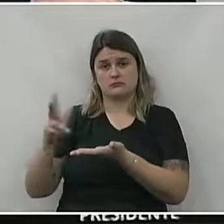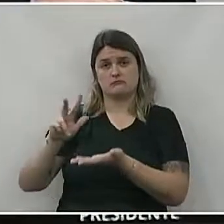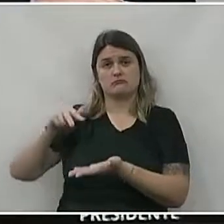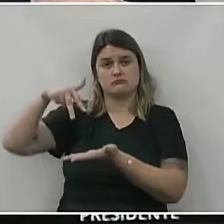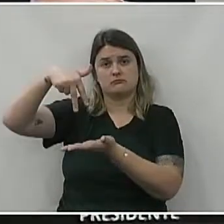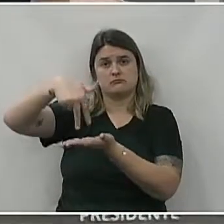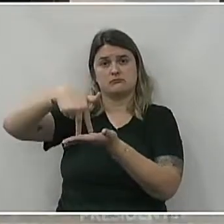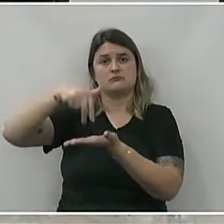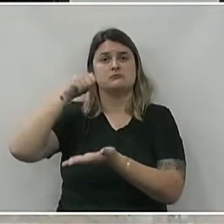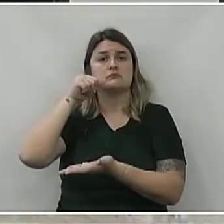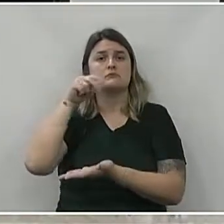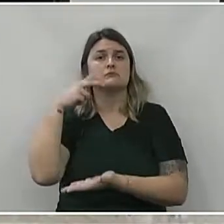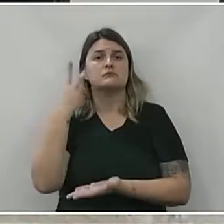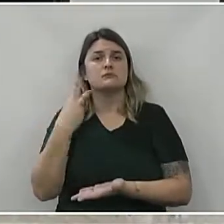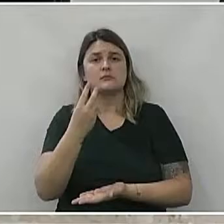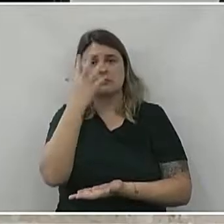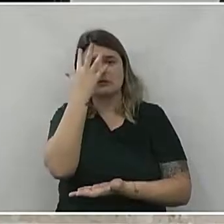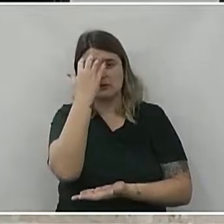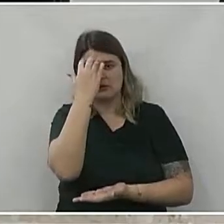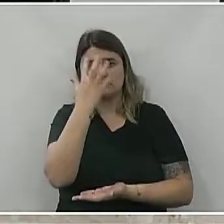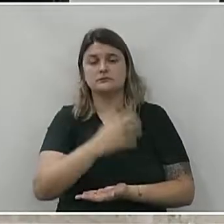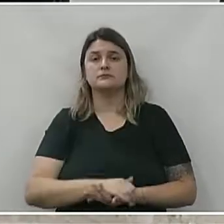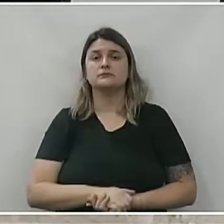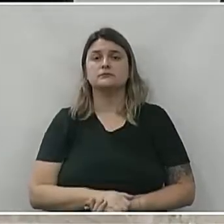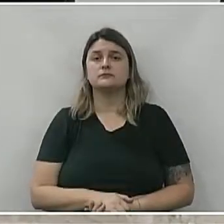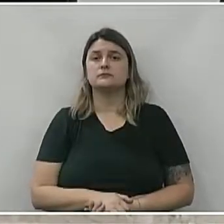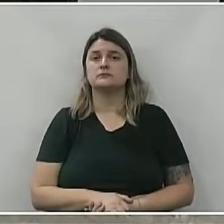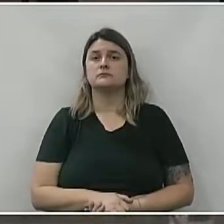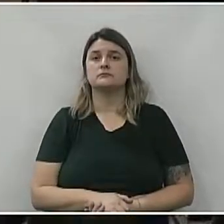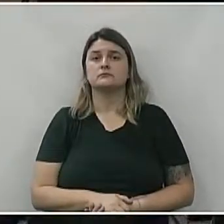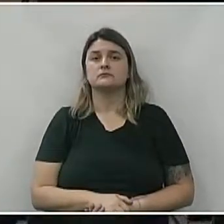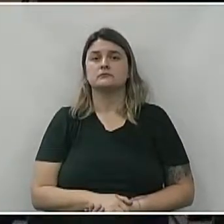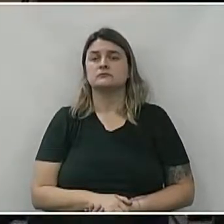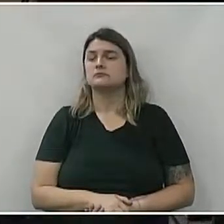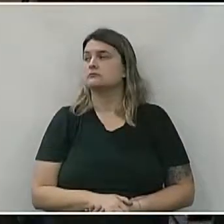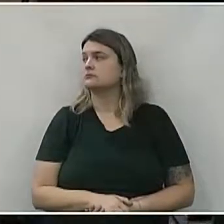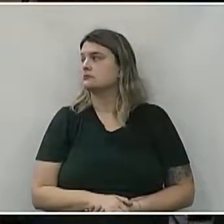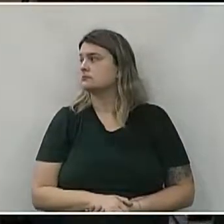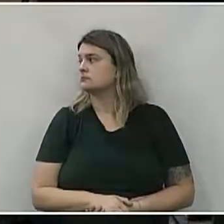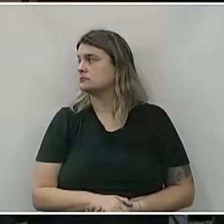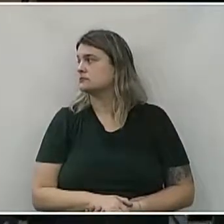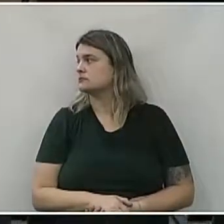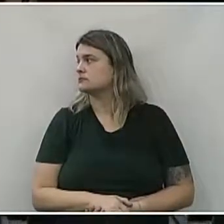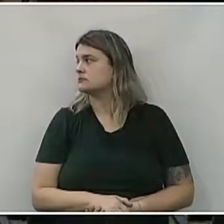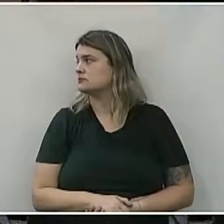a palavra na tribuna para a vereadora Thaís Biberbach.